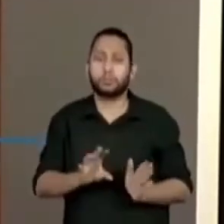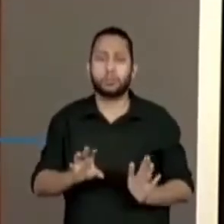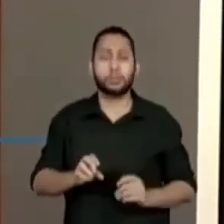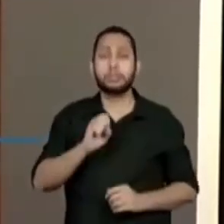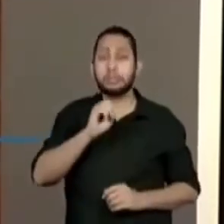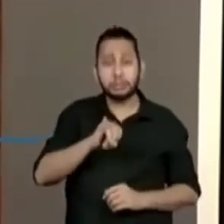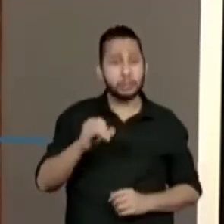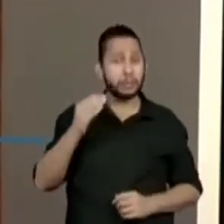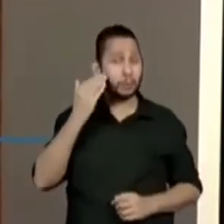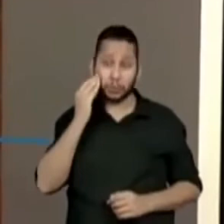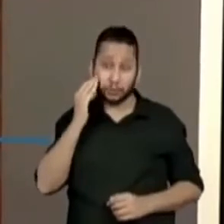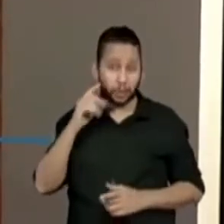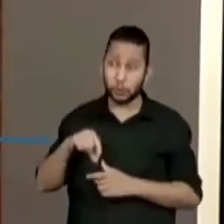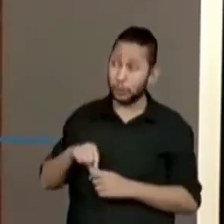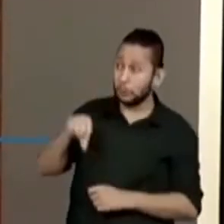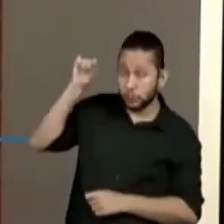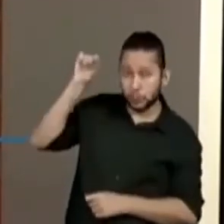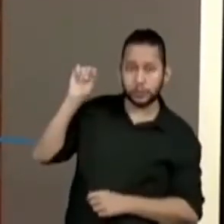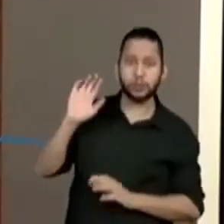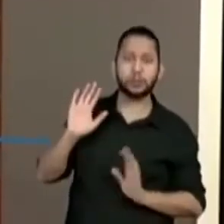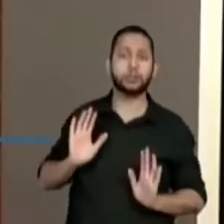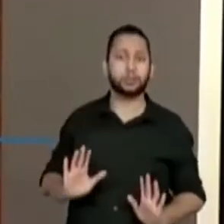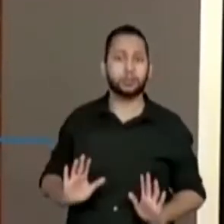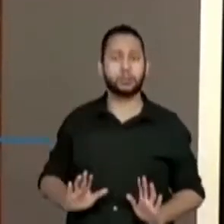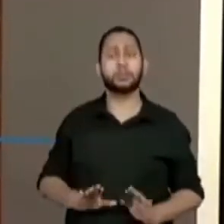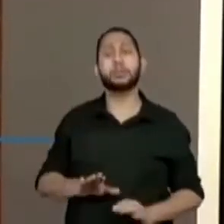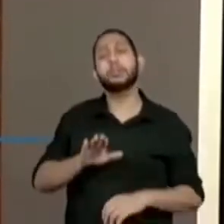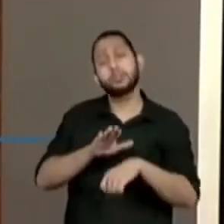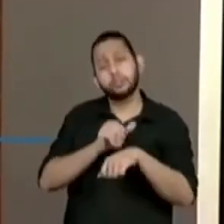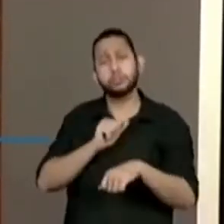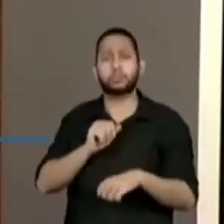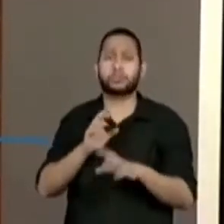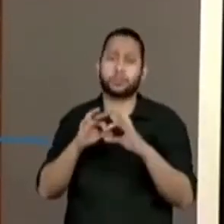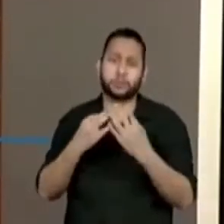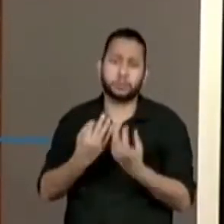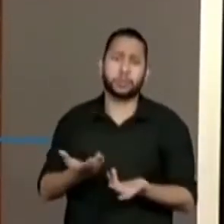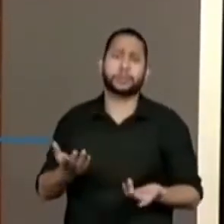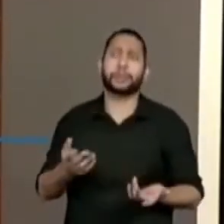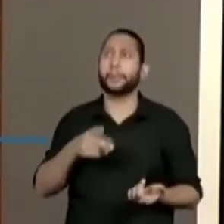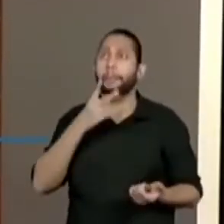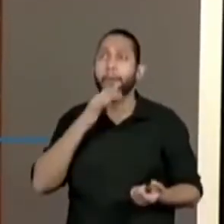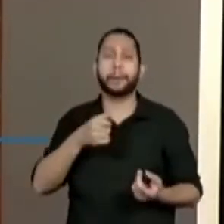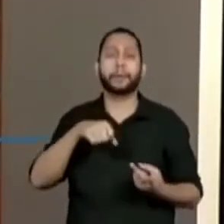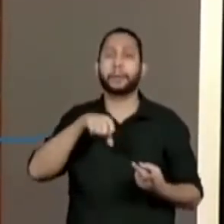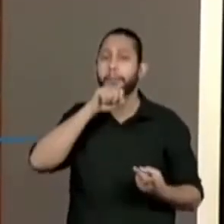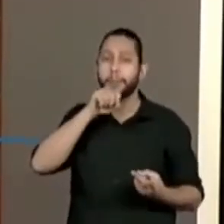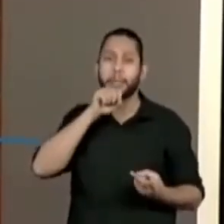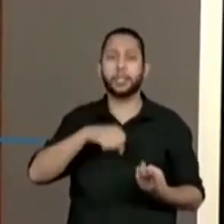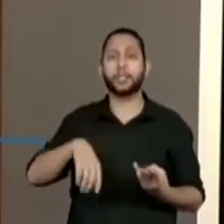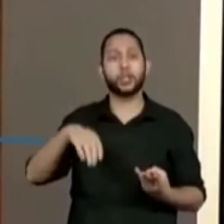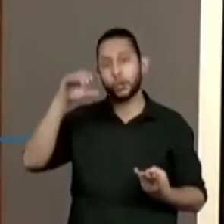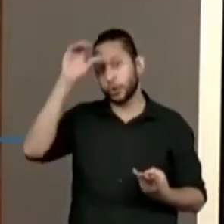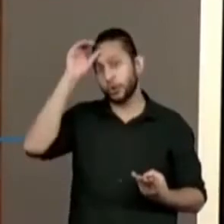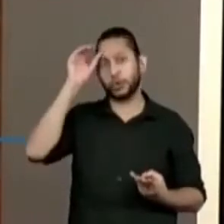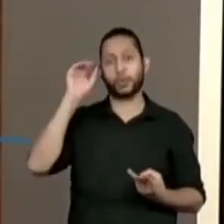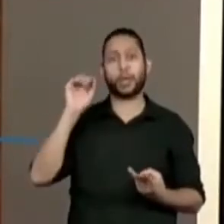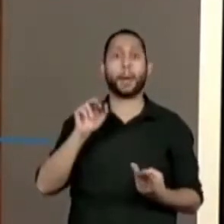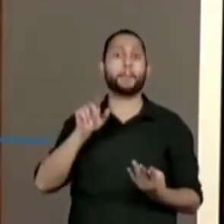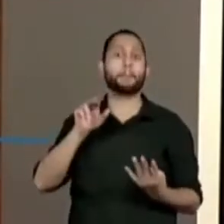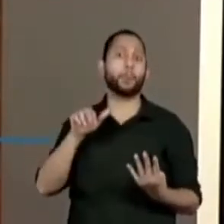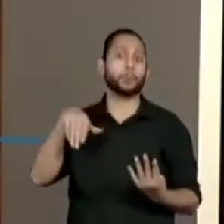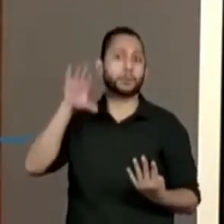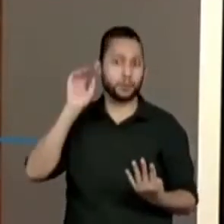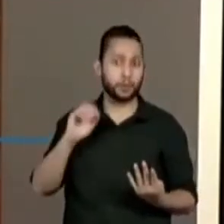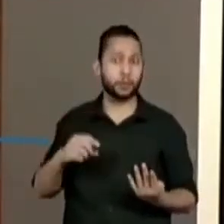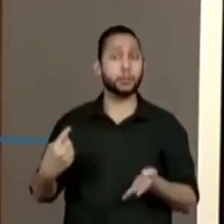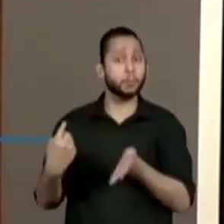entendo nada de medidas. Pai, mãe, tia, irmão mais velho, quanto você acha que é a